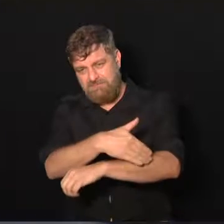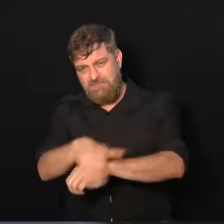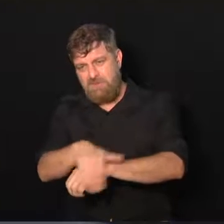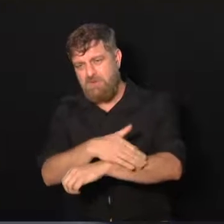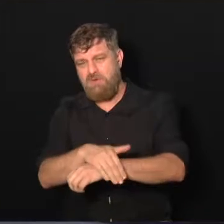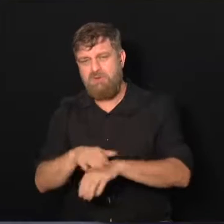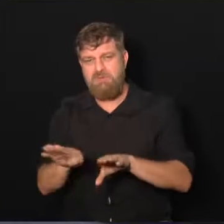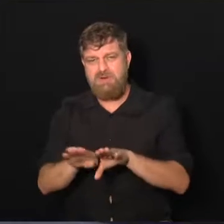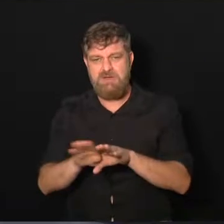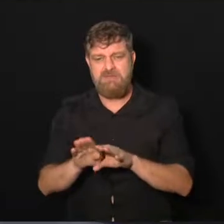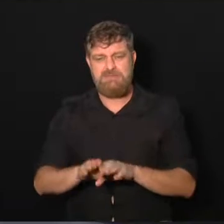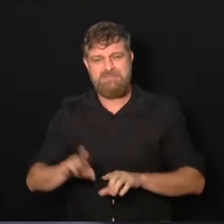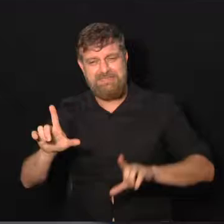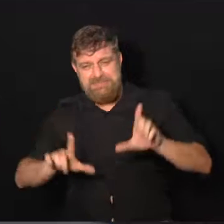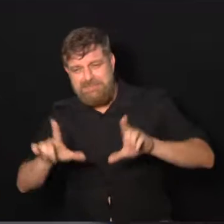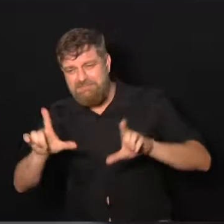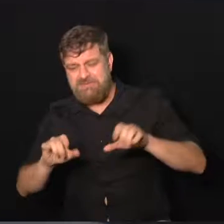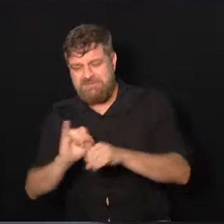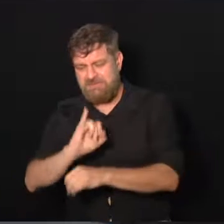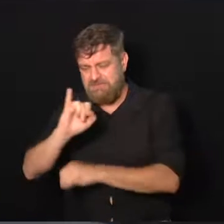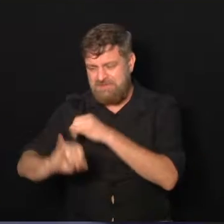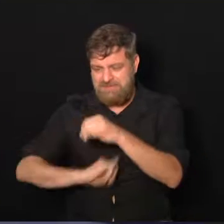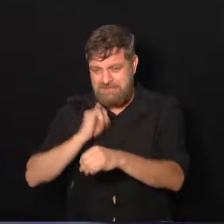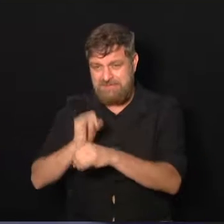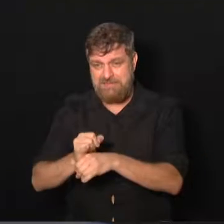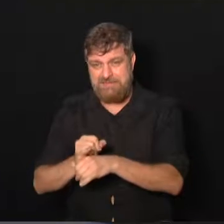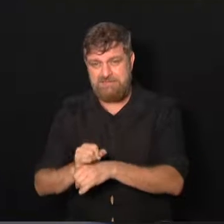na mídia, na internet,